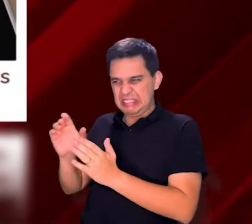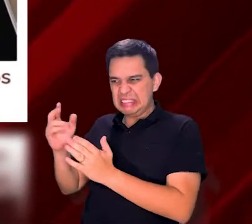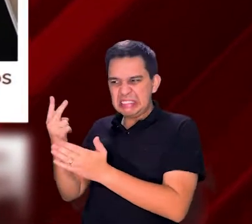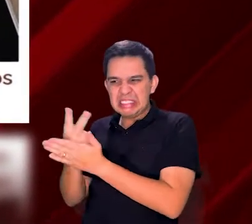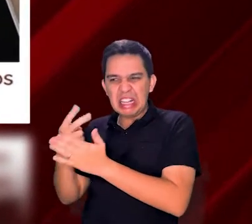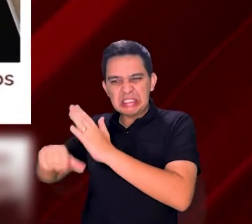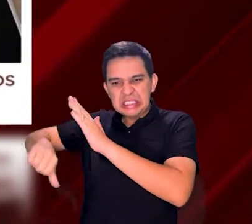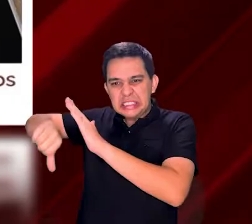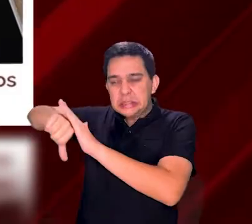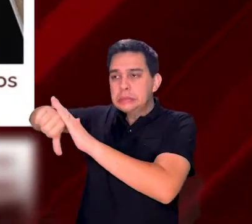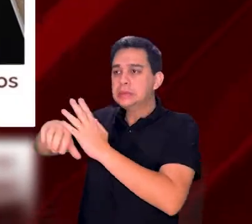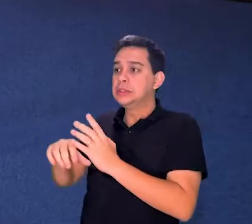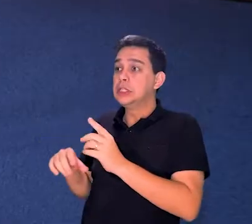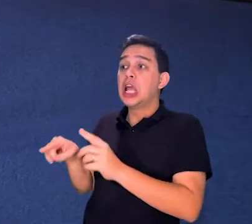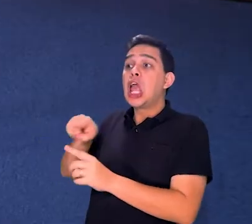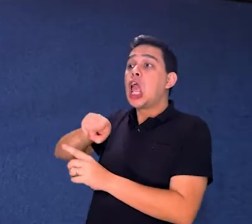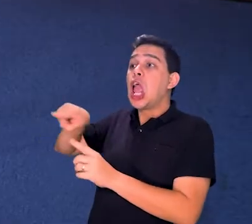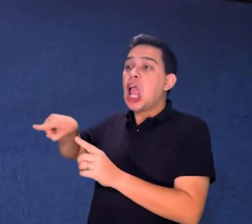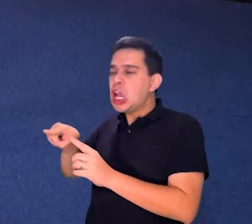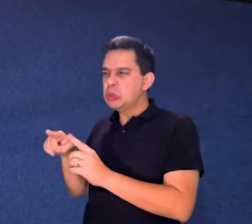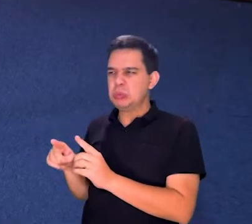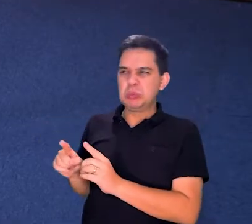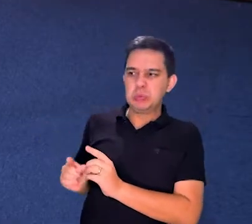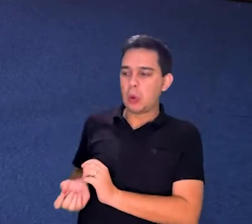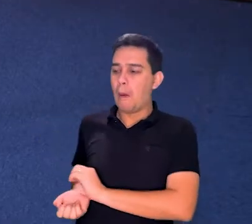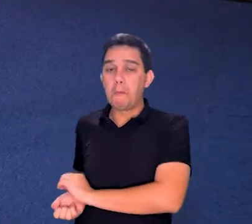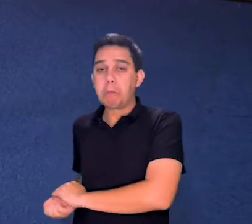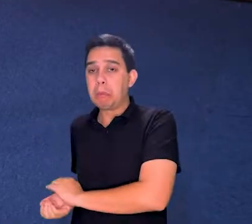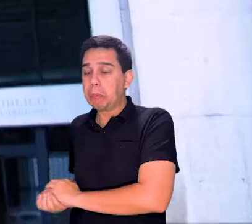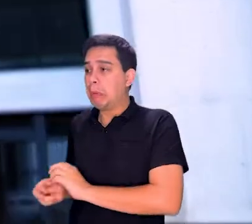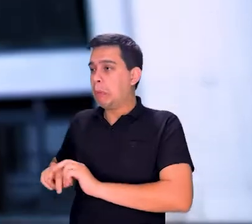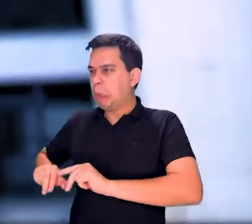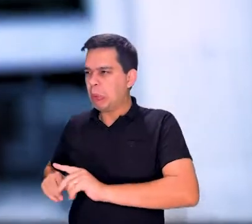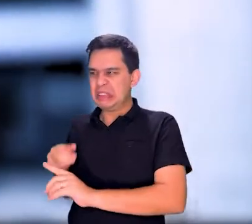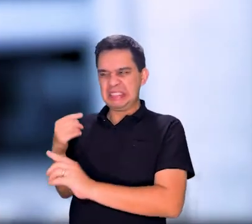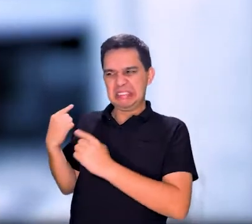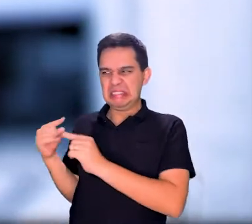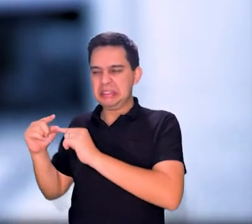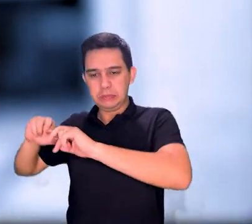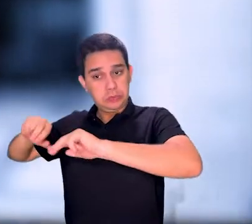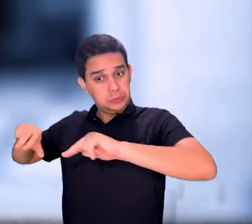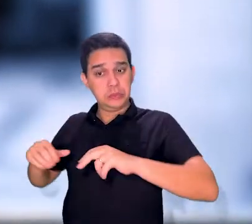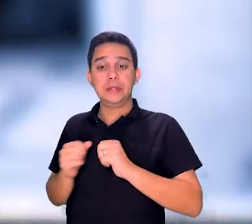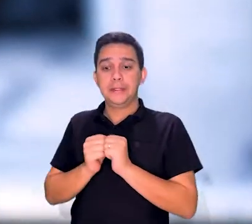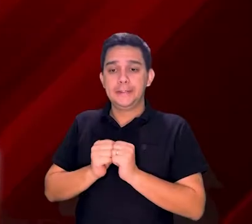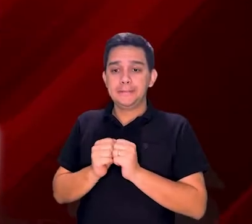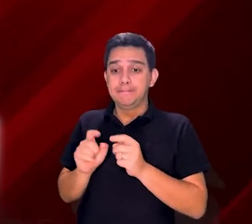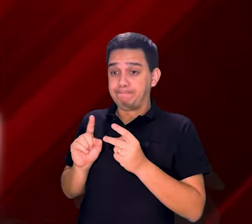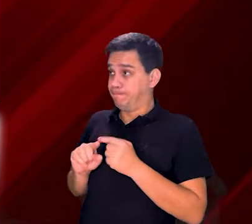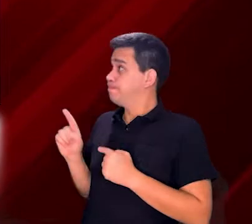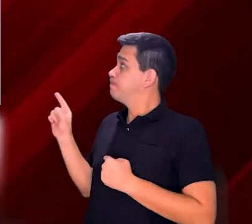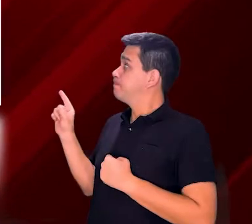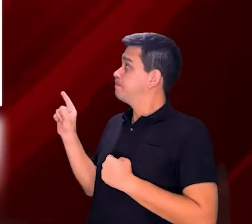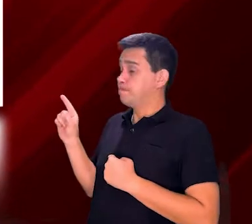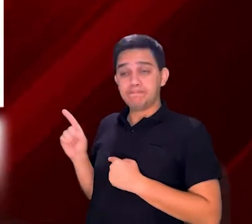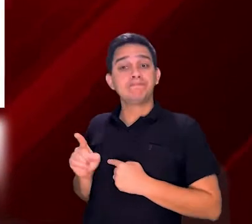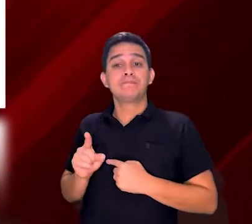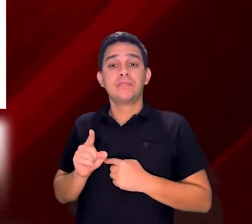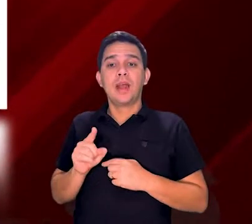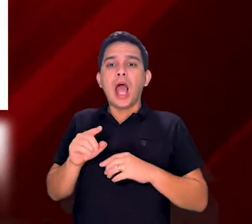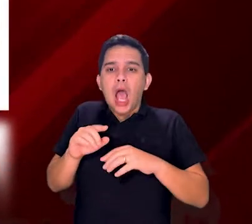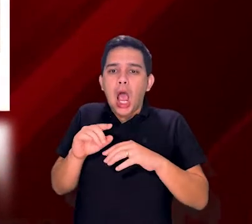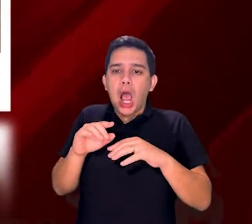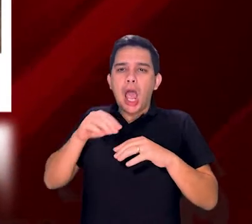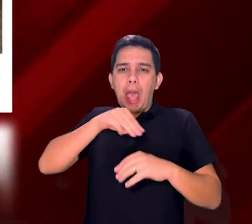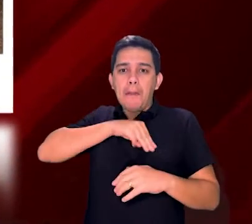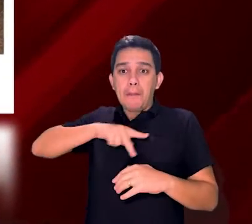de corrupção, tortura, peculato e concussão. No quadro Por Dentro do MPRJ, assista a uma matéria sobre a